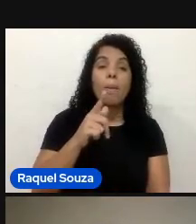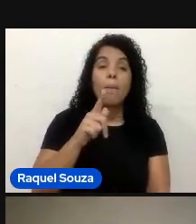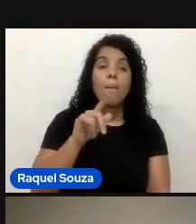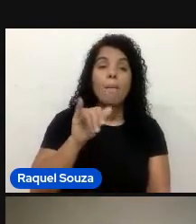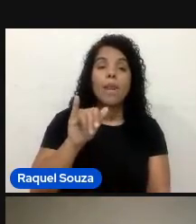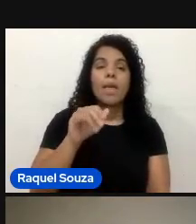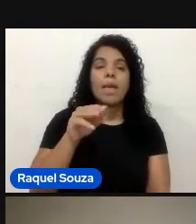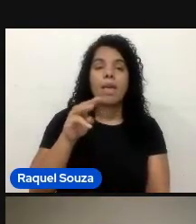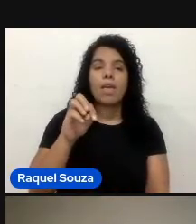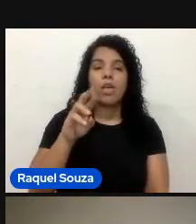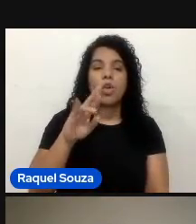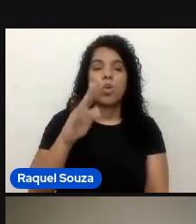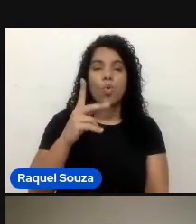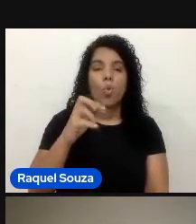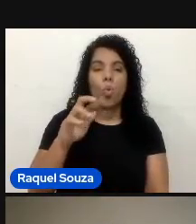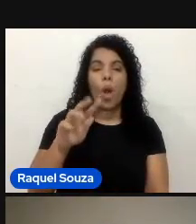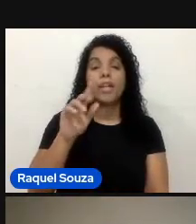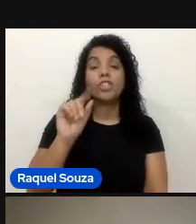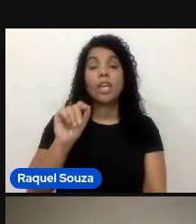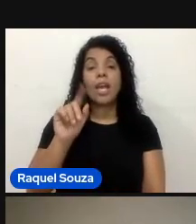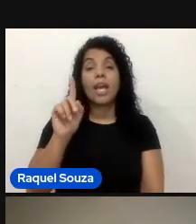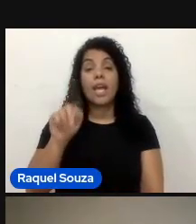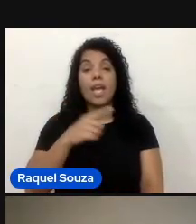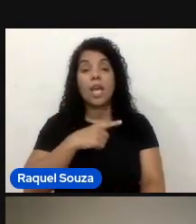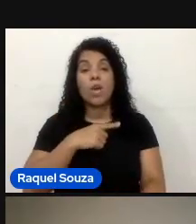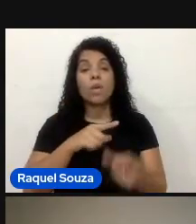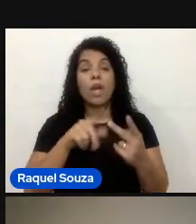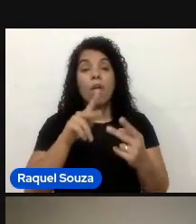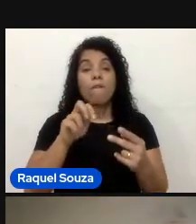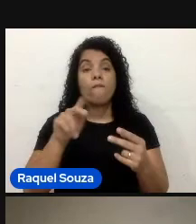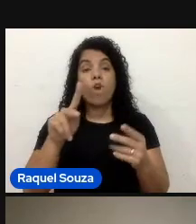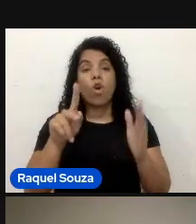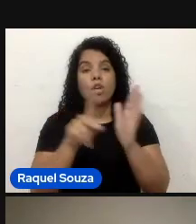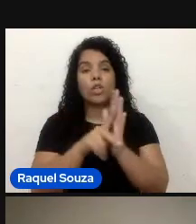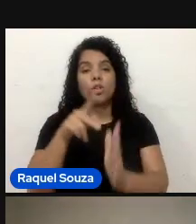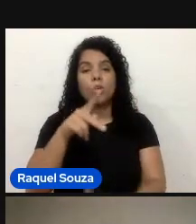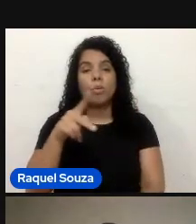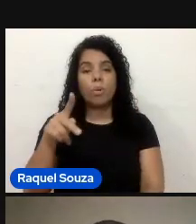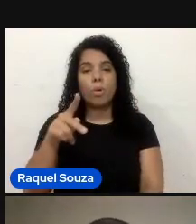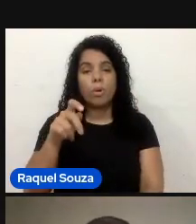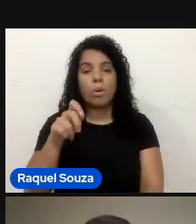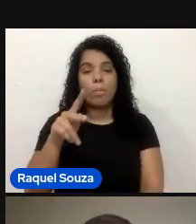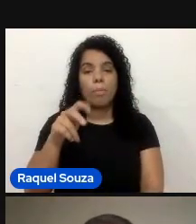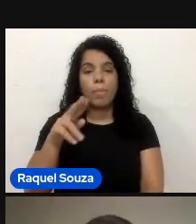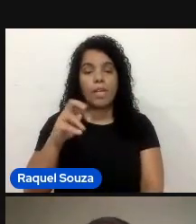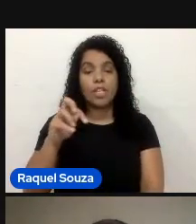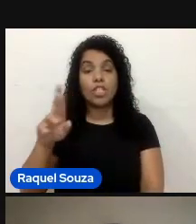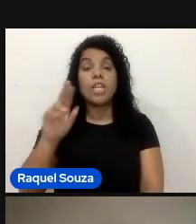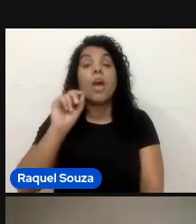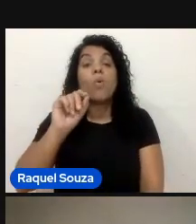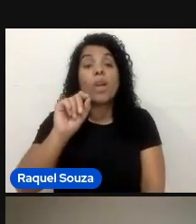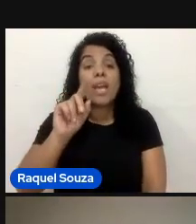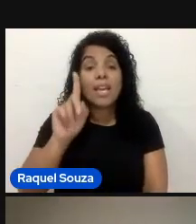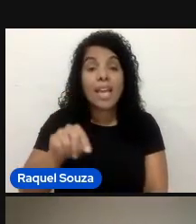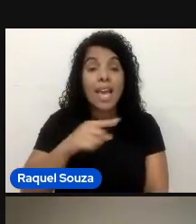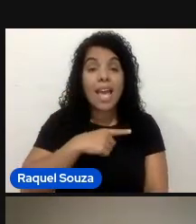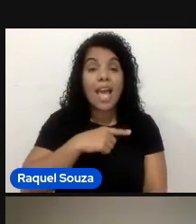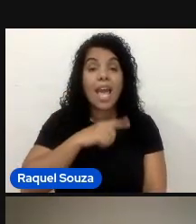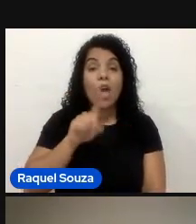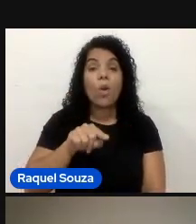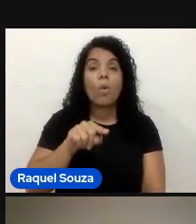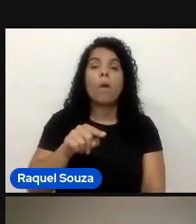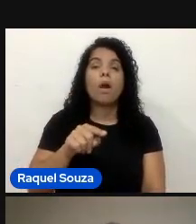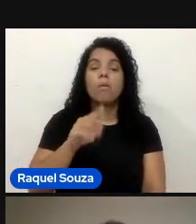basicamente, ele é um fork do Puppeteer. E o que é o Puppeteer? O Puppeteer é uma engine, né, uma